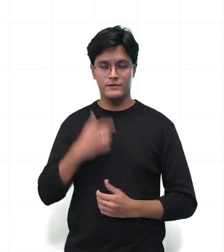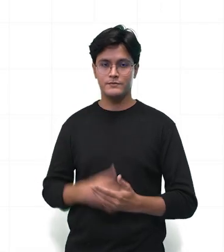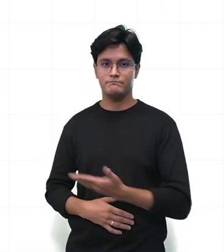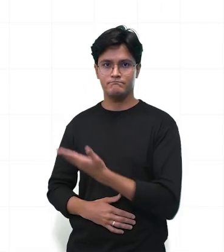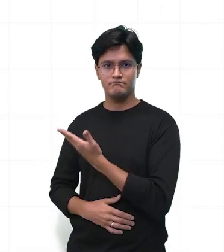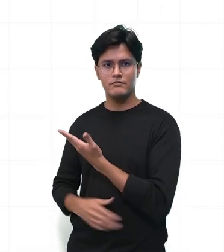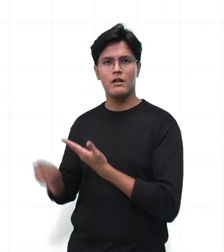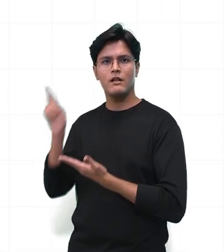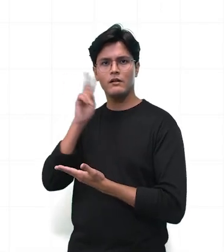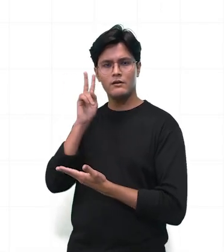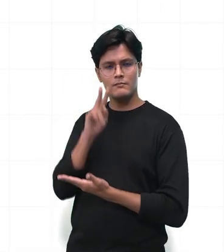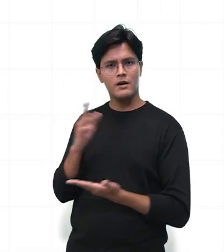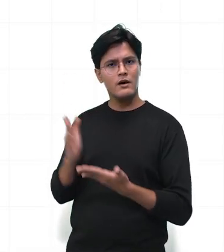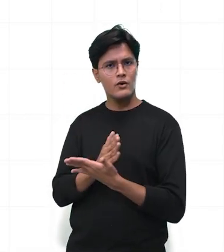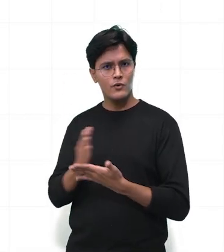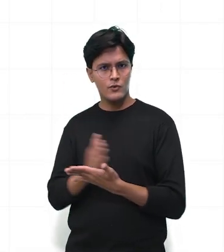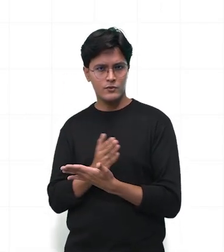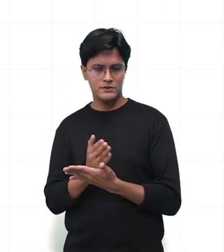alguns pontos.